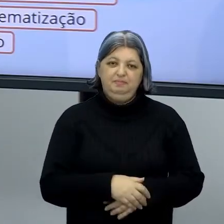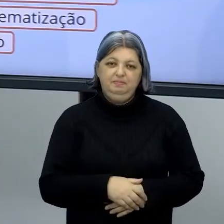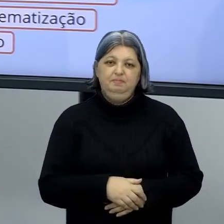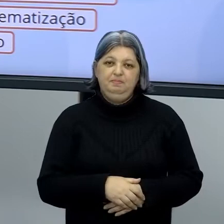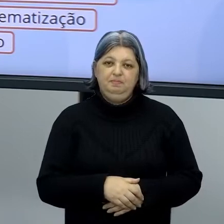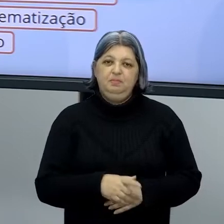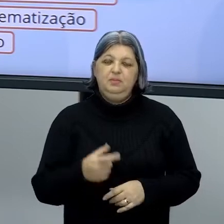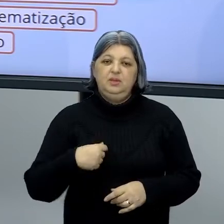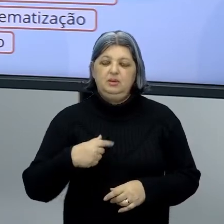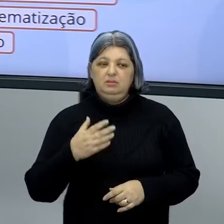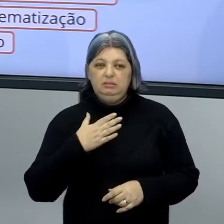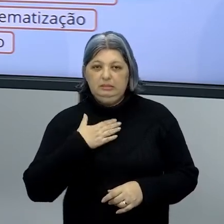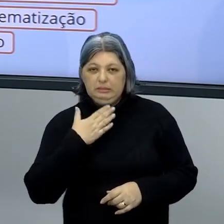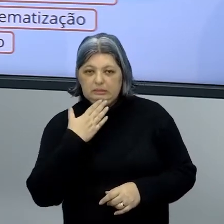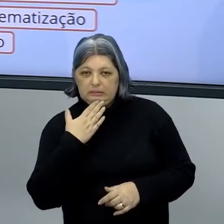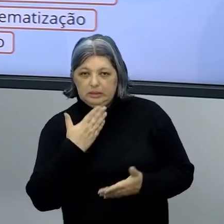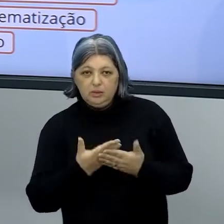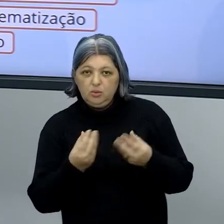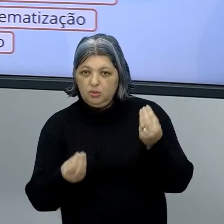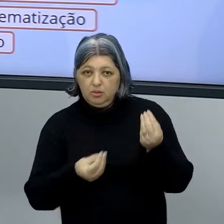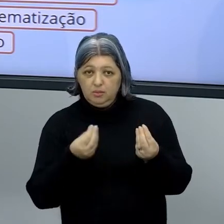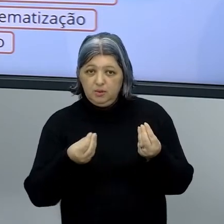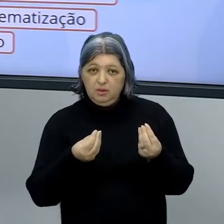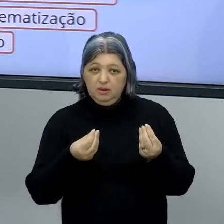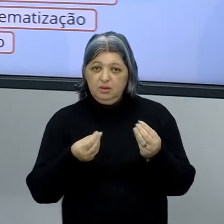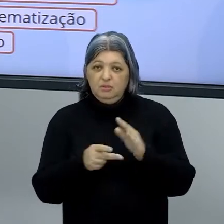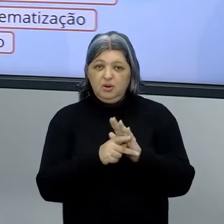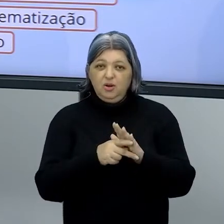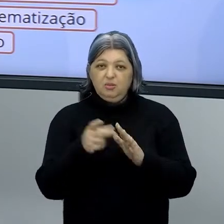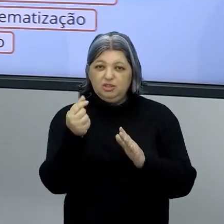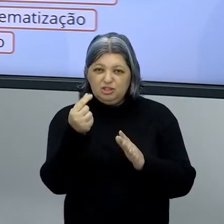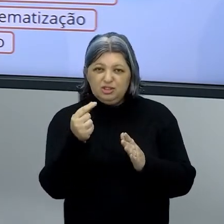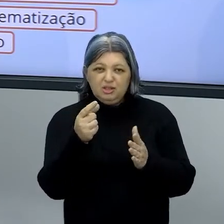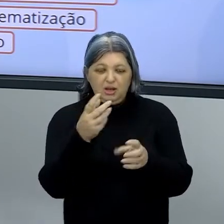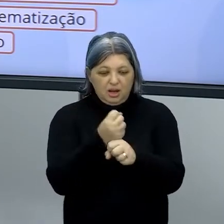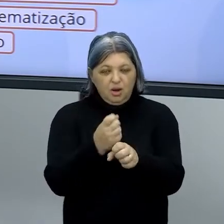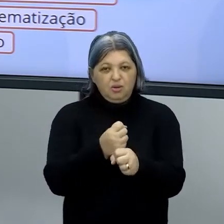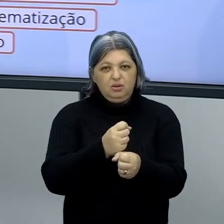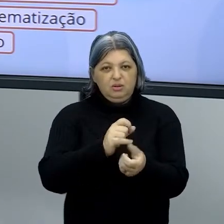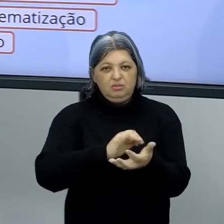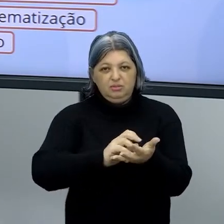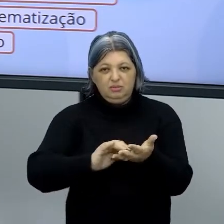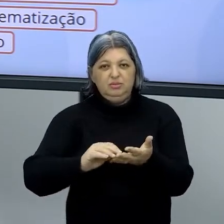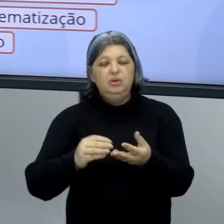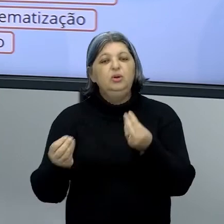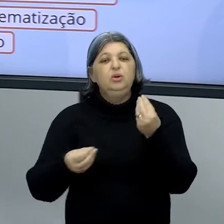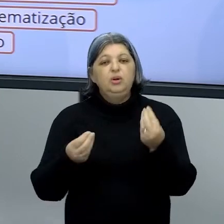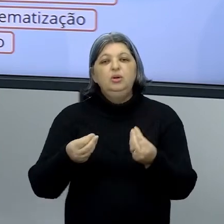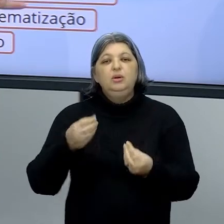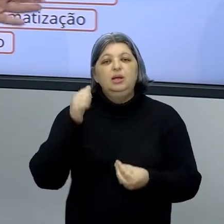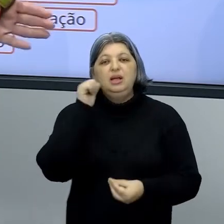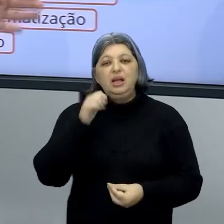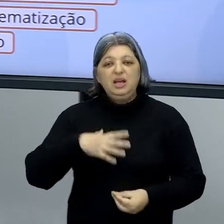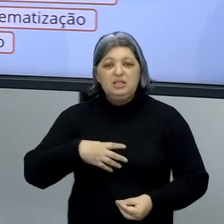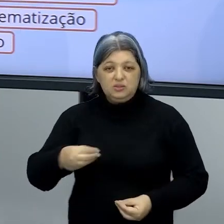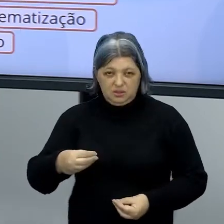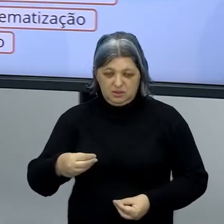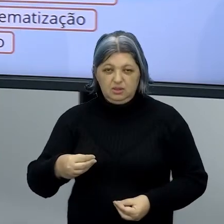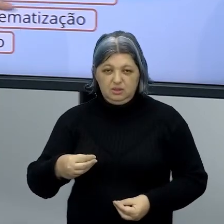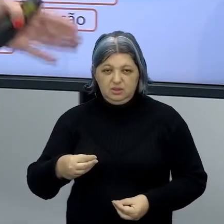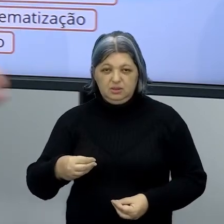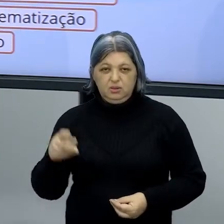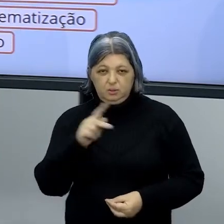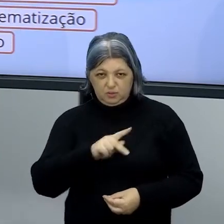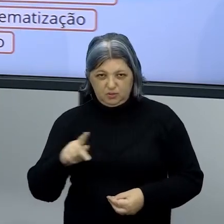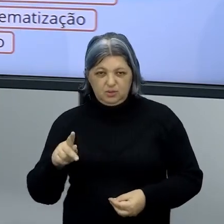dizer que eu fiquei chocada quando a gente começou a fazer aí esses valores. O professor Osmar fez quanto as filhas deles custou desde